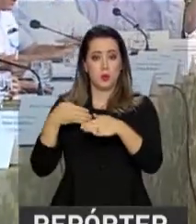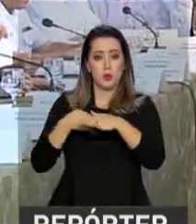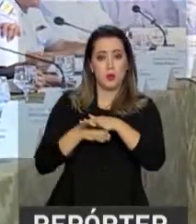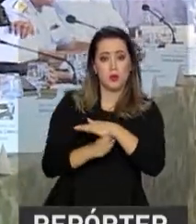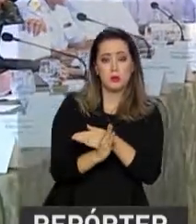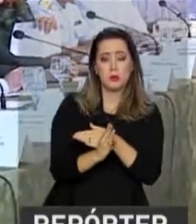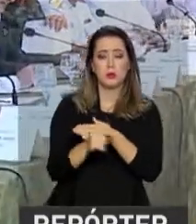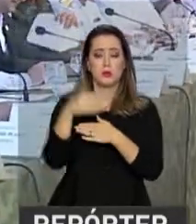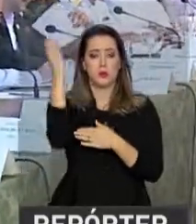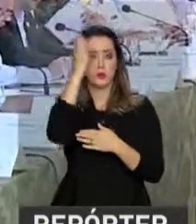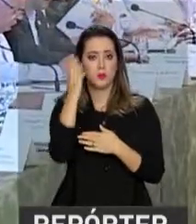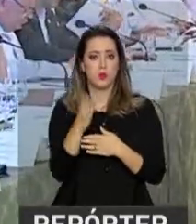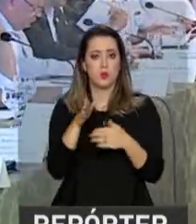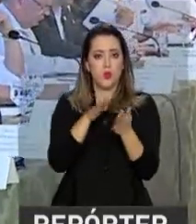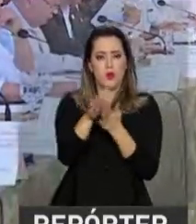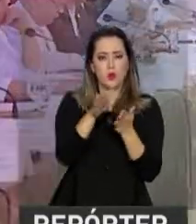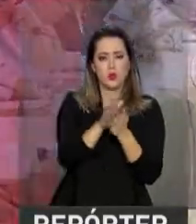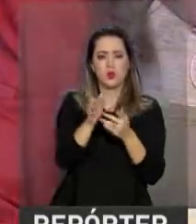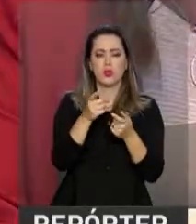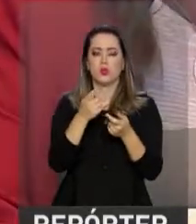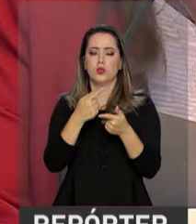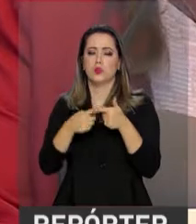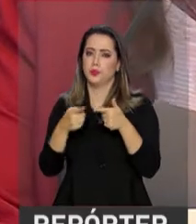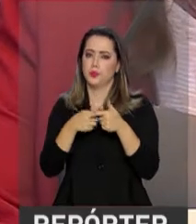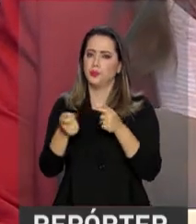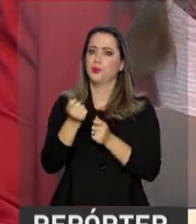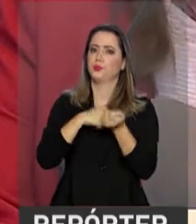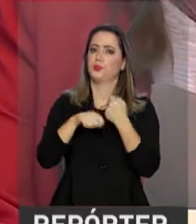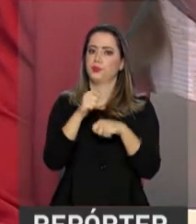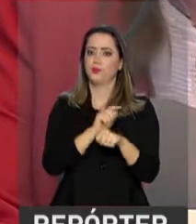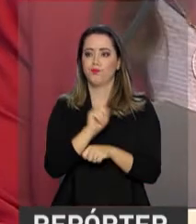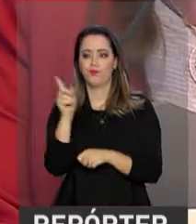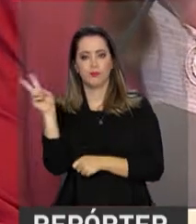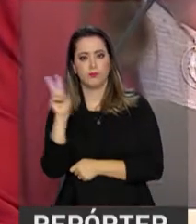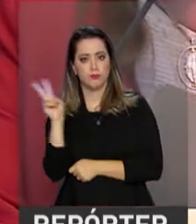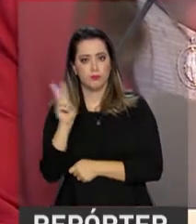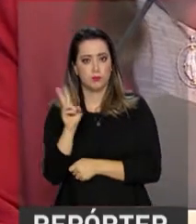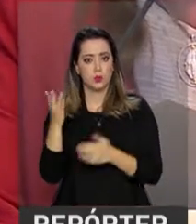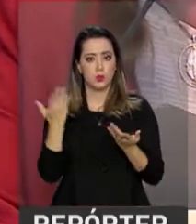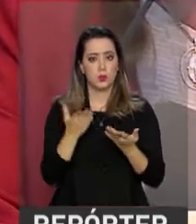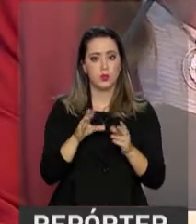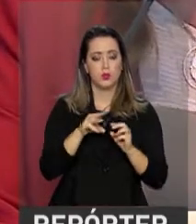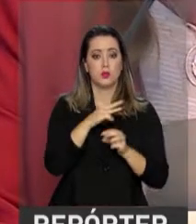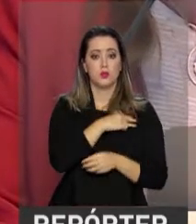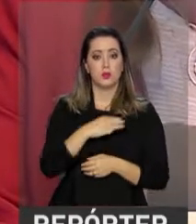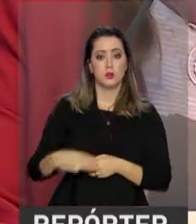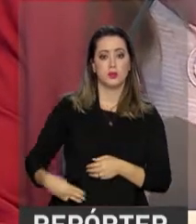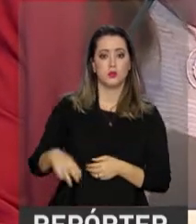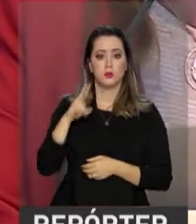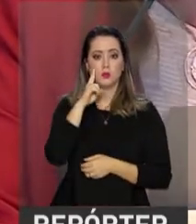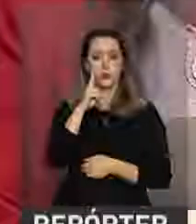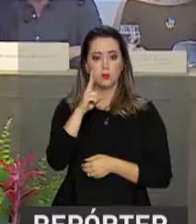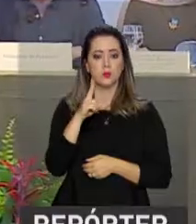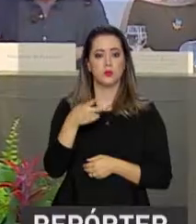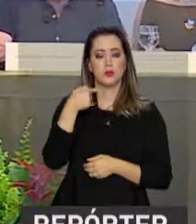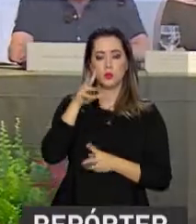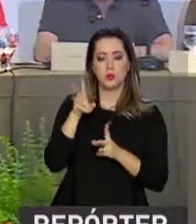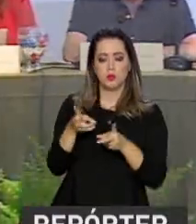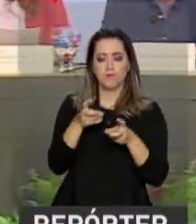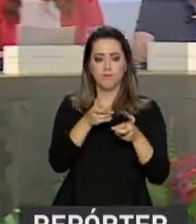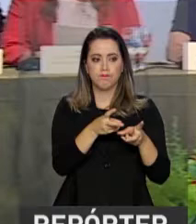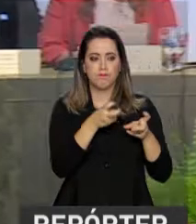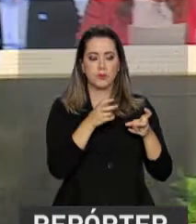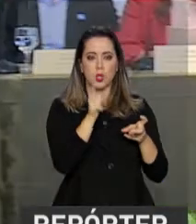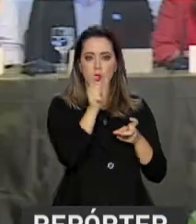Brasil fugindo da crise econômica. Neste momento, ele e os ministros que o acompanham escutam reivindicações e